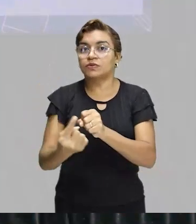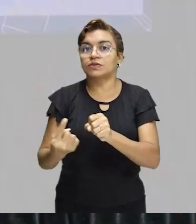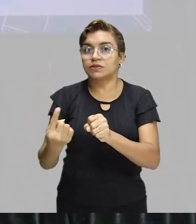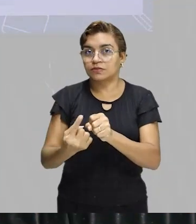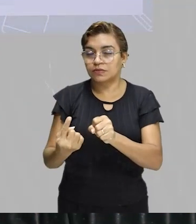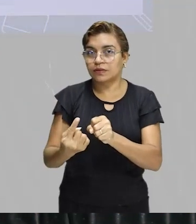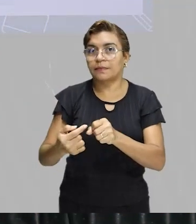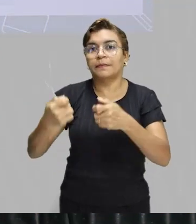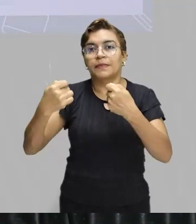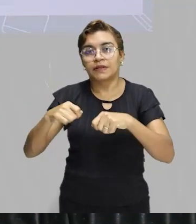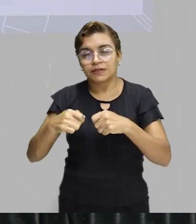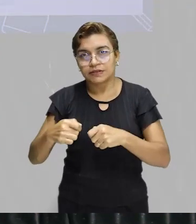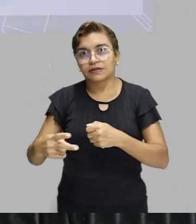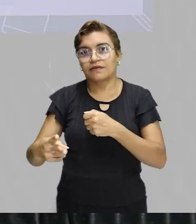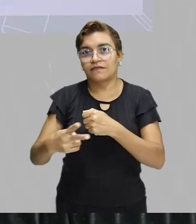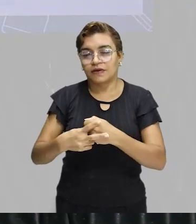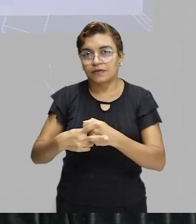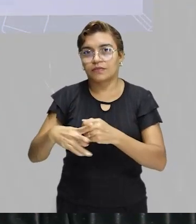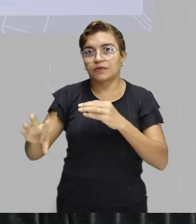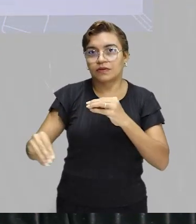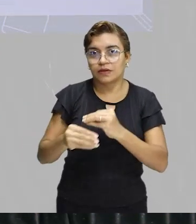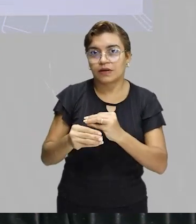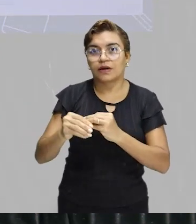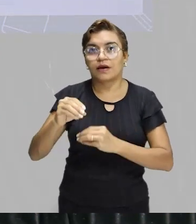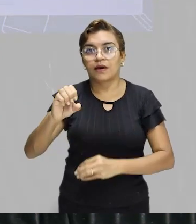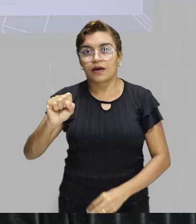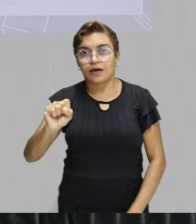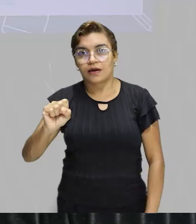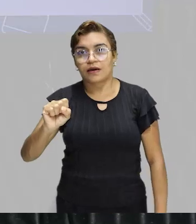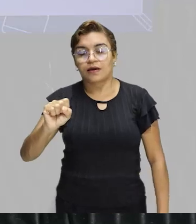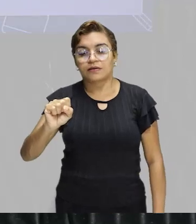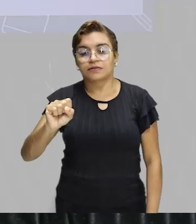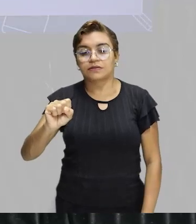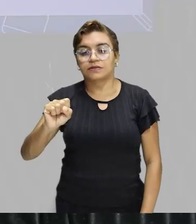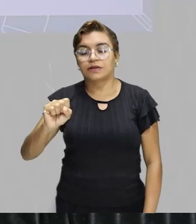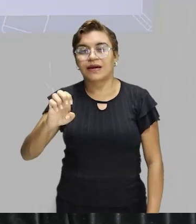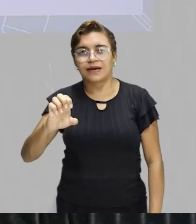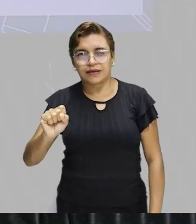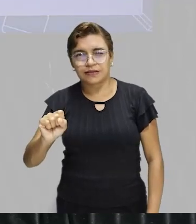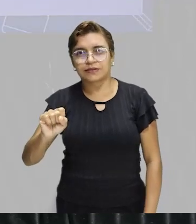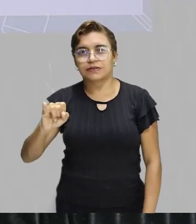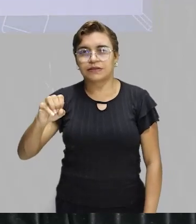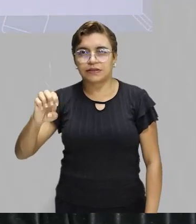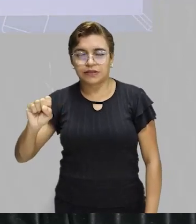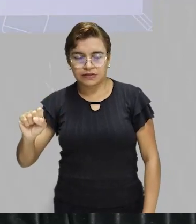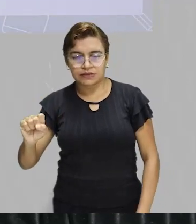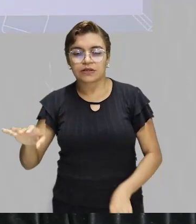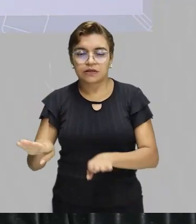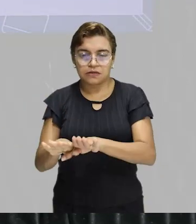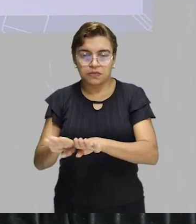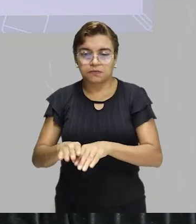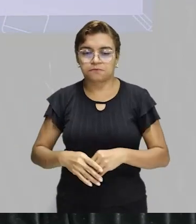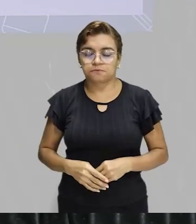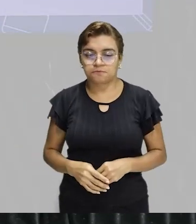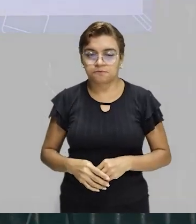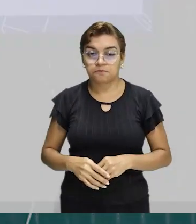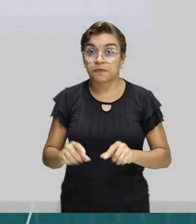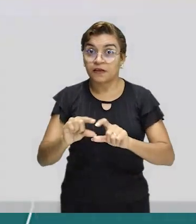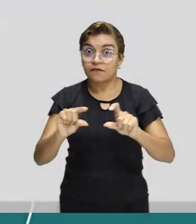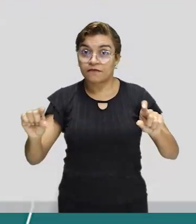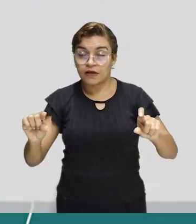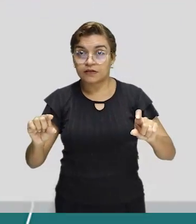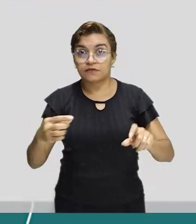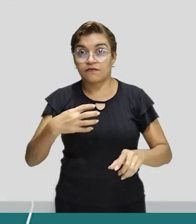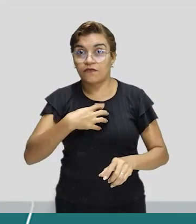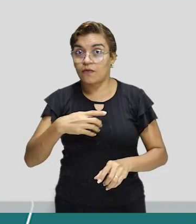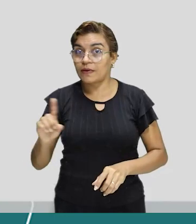verbo tem que terminar em S, ES ou IES, tá? Vamos ver as estruturas. Frase negativa.